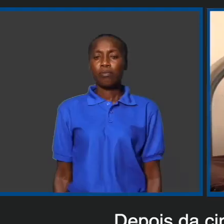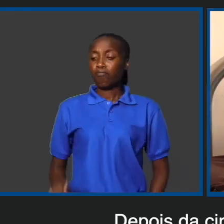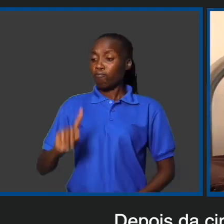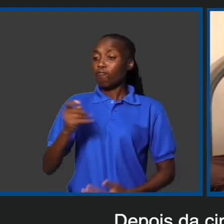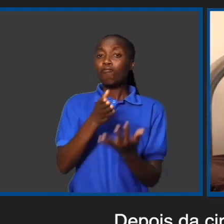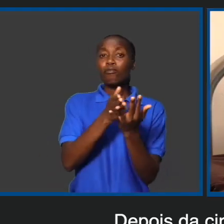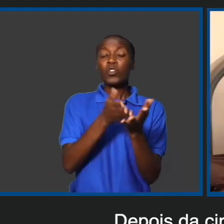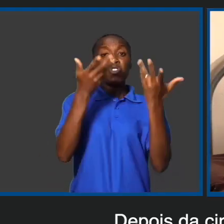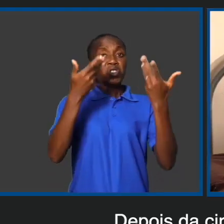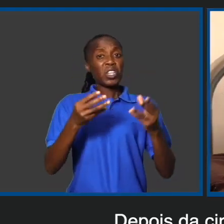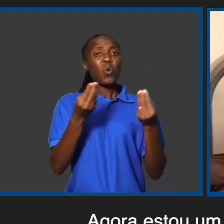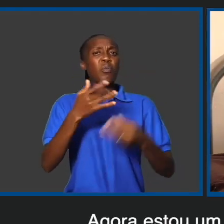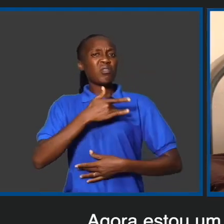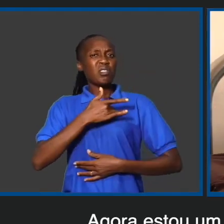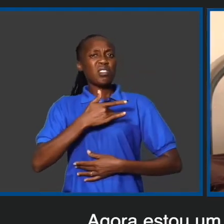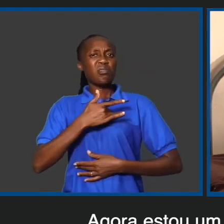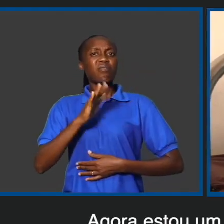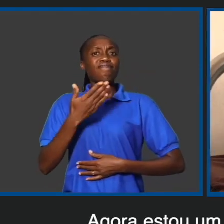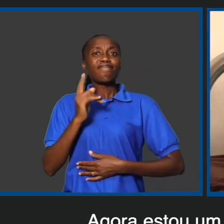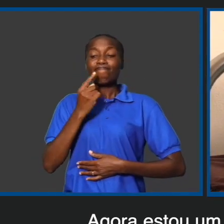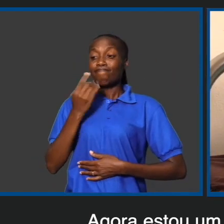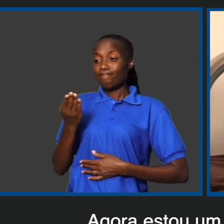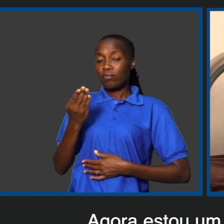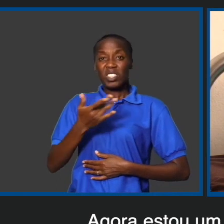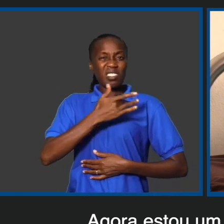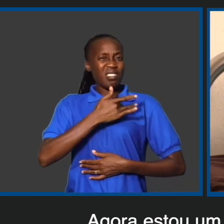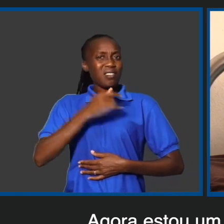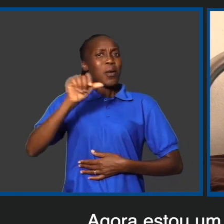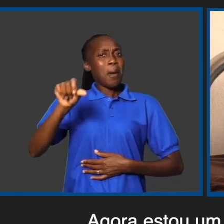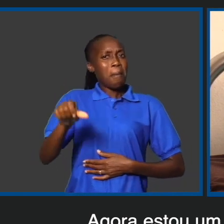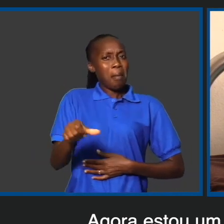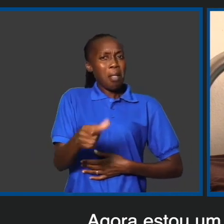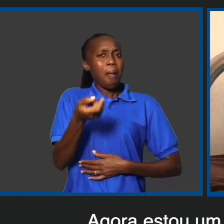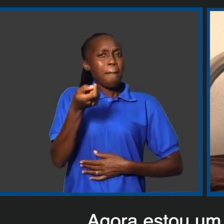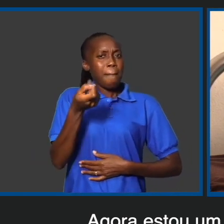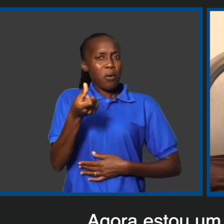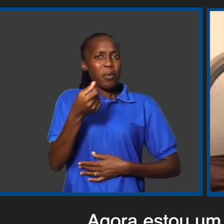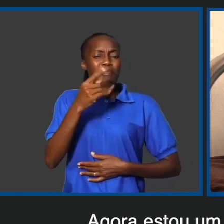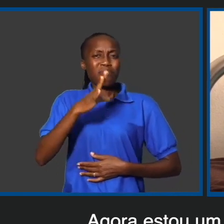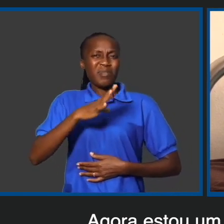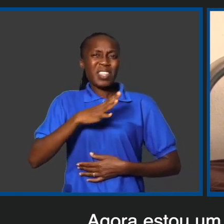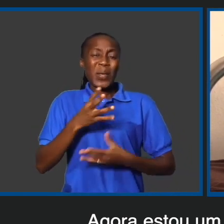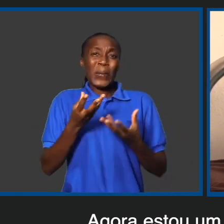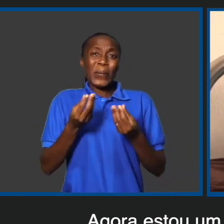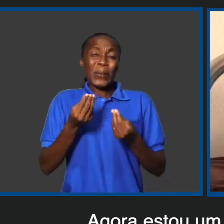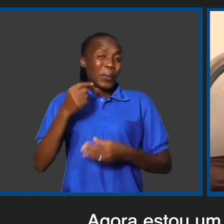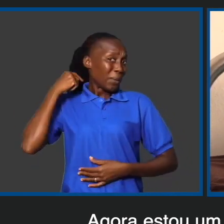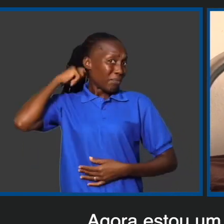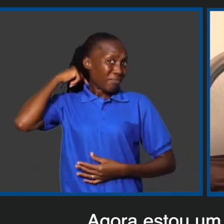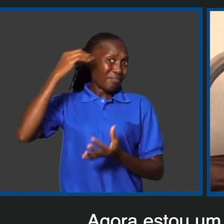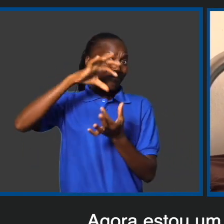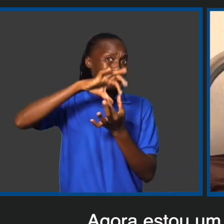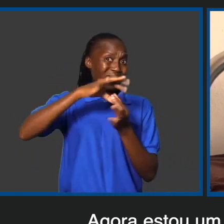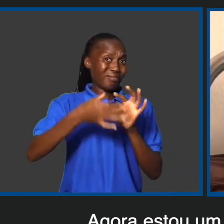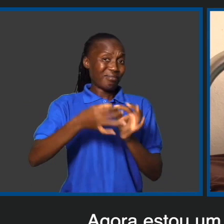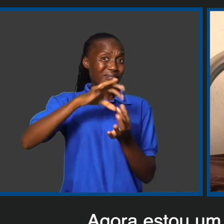Obrigado. Depois da cirurgia, como é que se sente? Agora sinto-me um pouco melhor. Só tenho a dor da coluna, né? Dói a